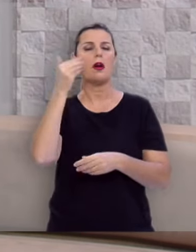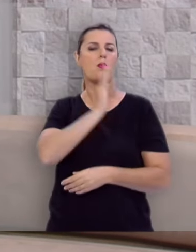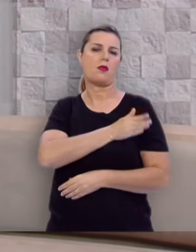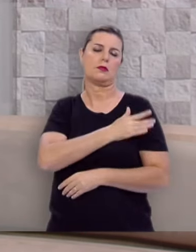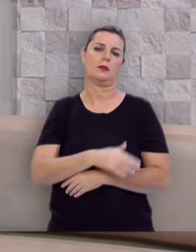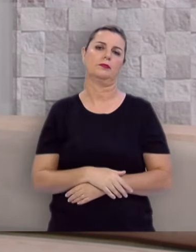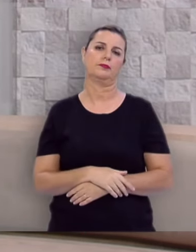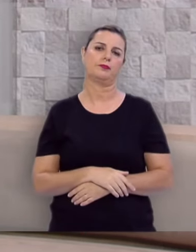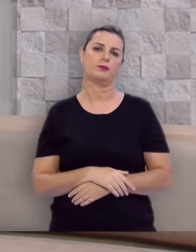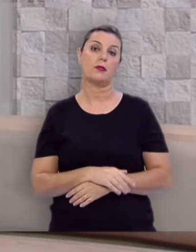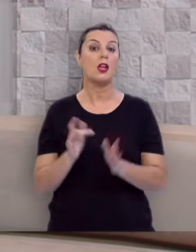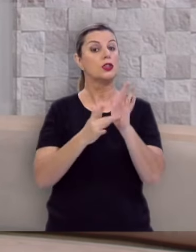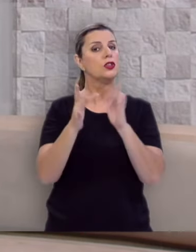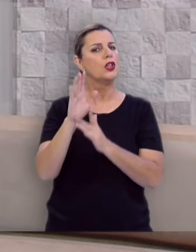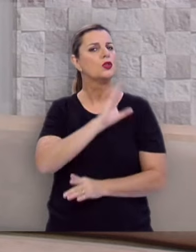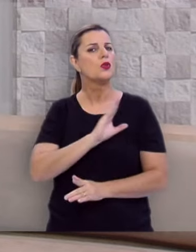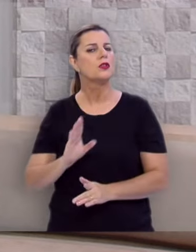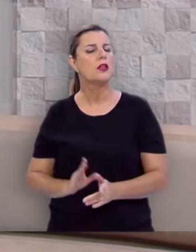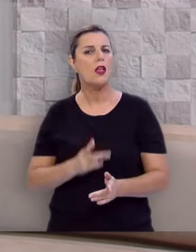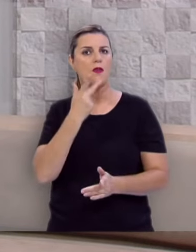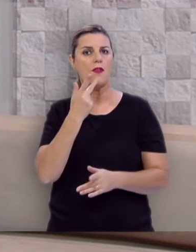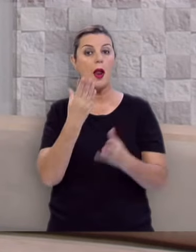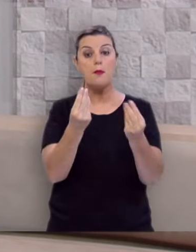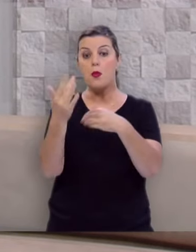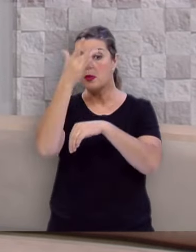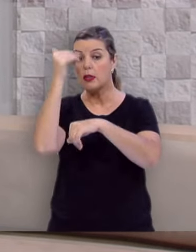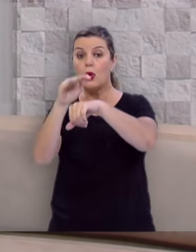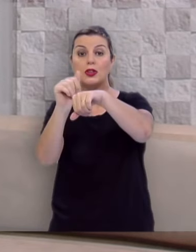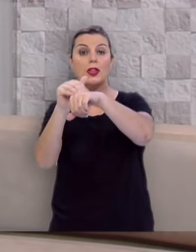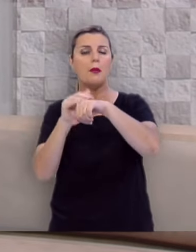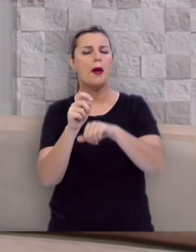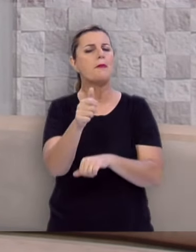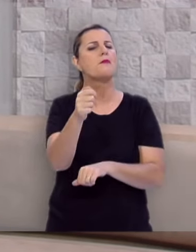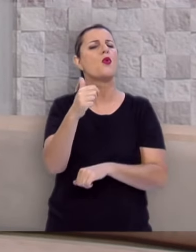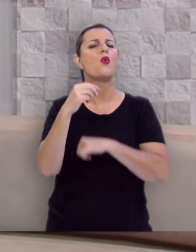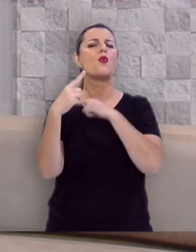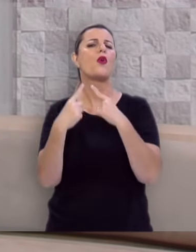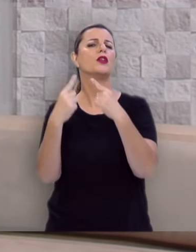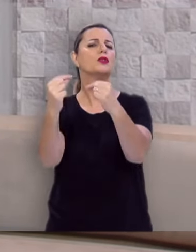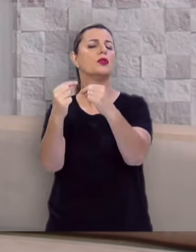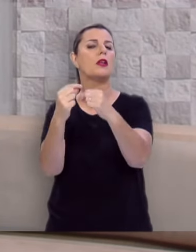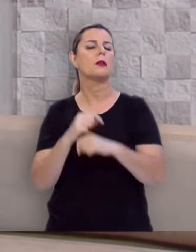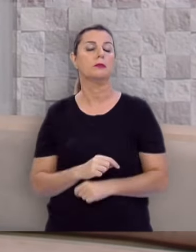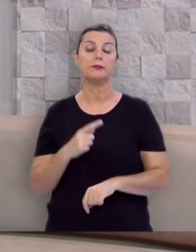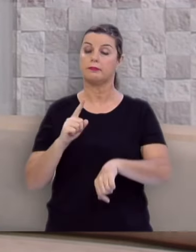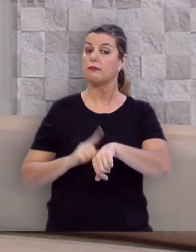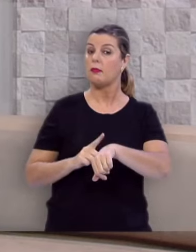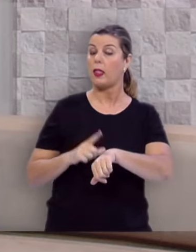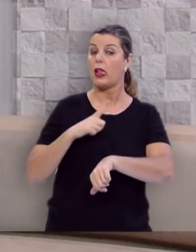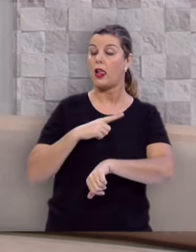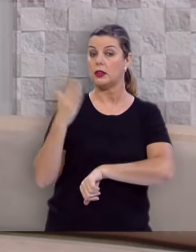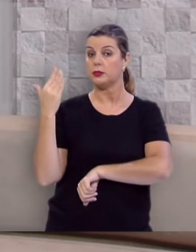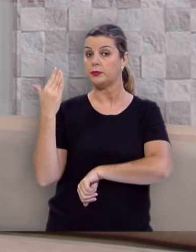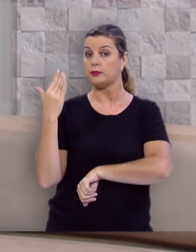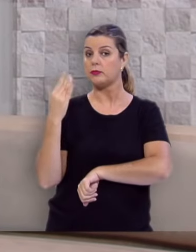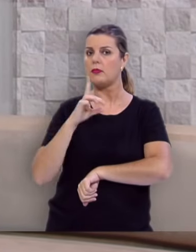ao coração. Jesus Cristo disse: muitos são chamados, poucos escolhidos. Houve um momento